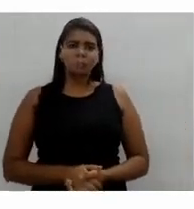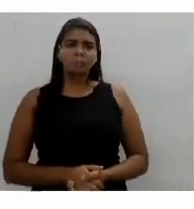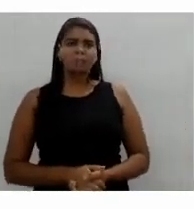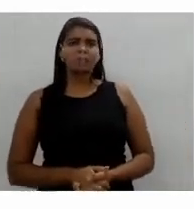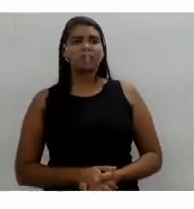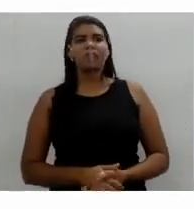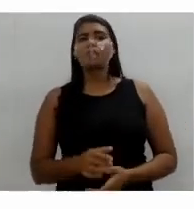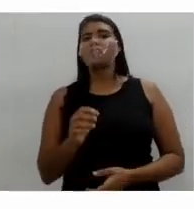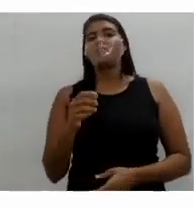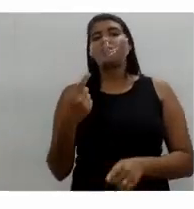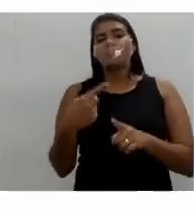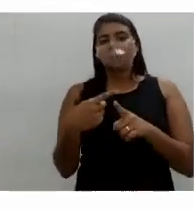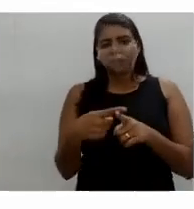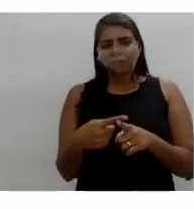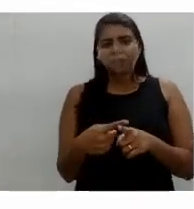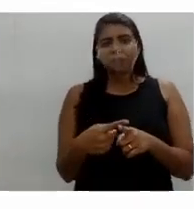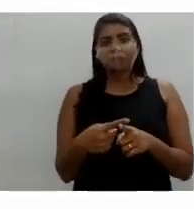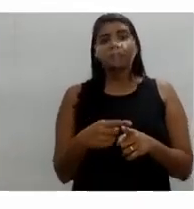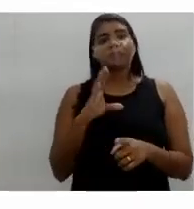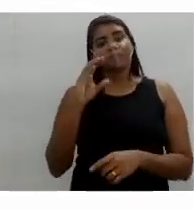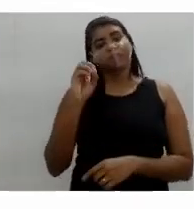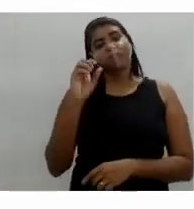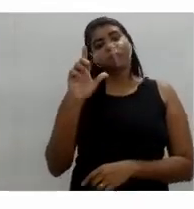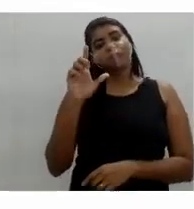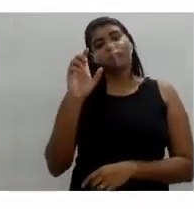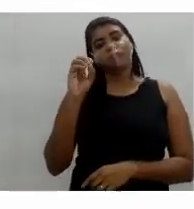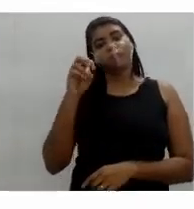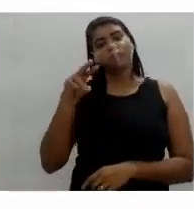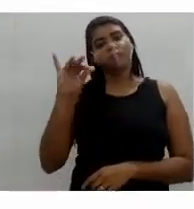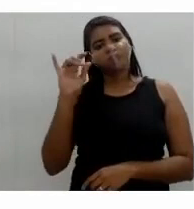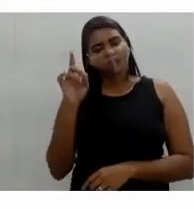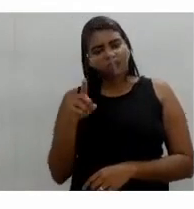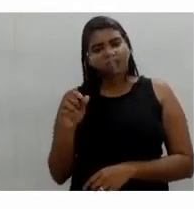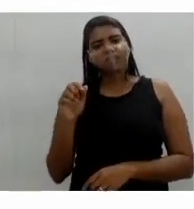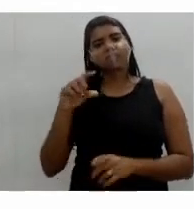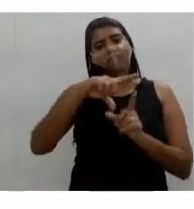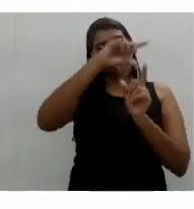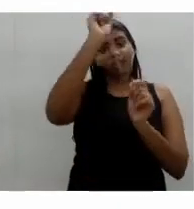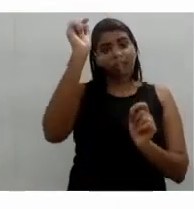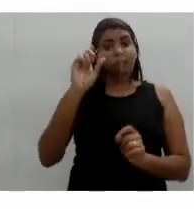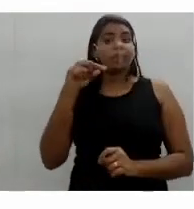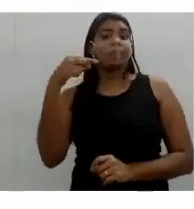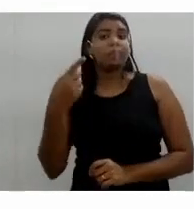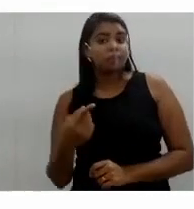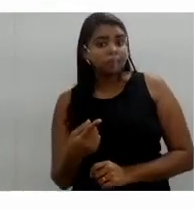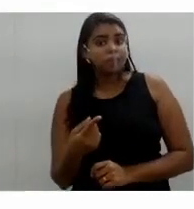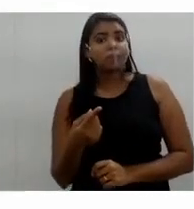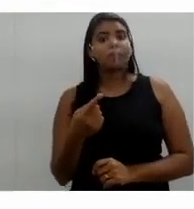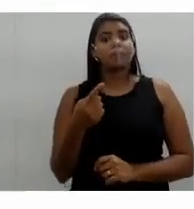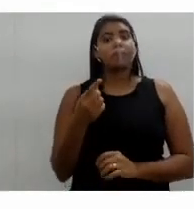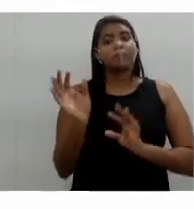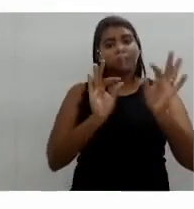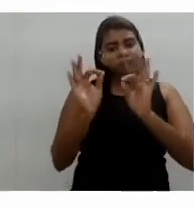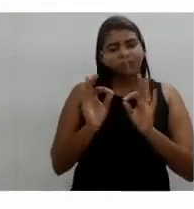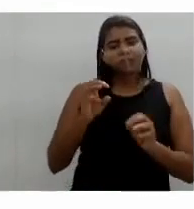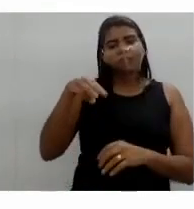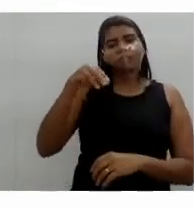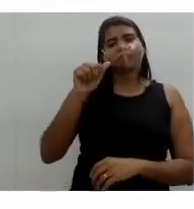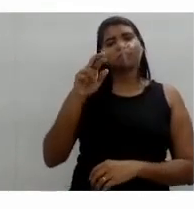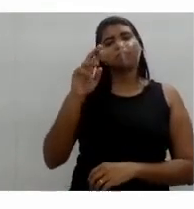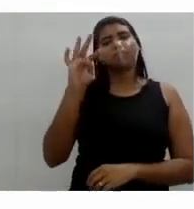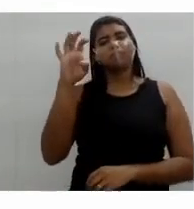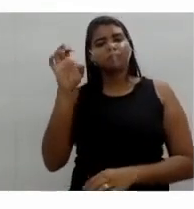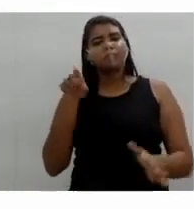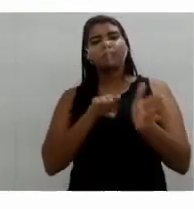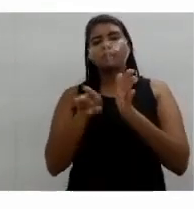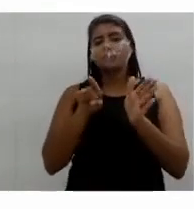Marte. Porque vai colonizar a Lua para depois tentar colonizar Marte, né? E eu trago algumas questões que não vai dar para a